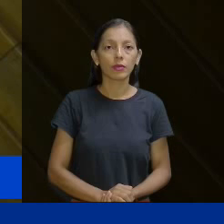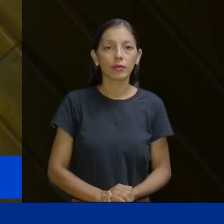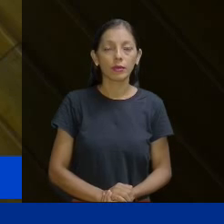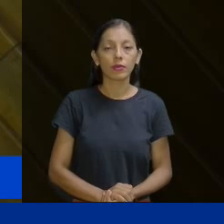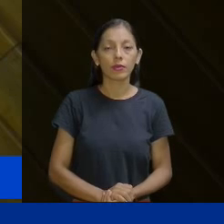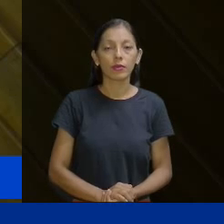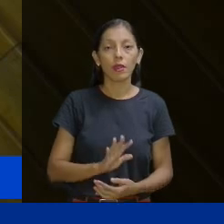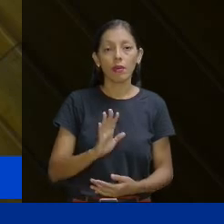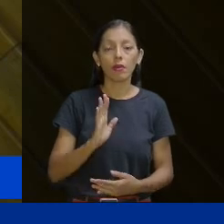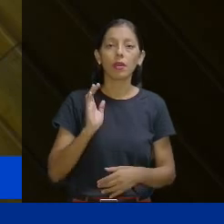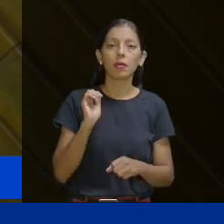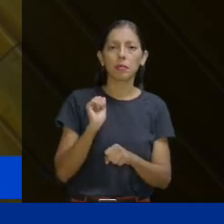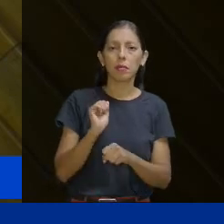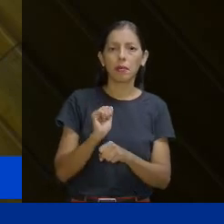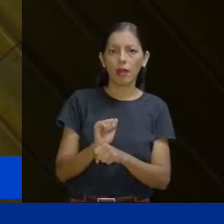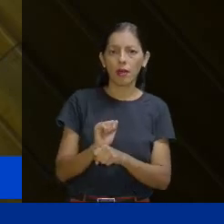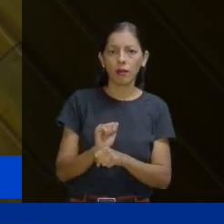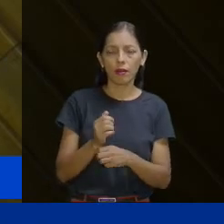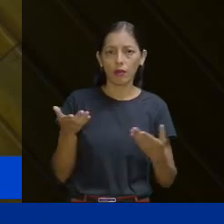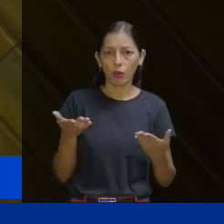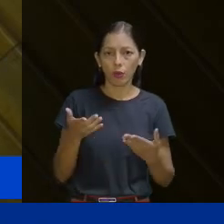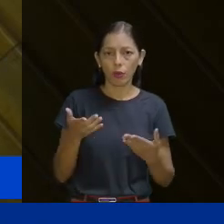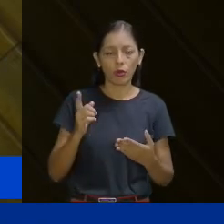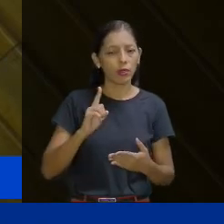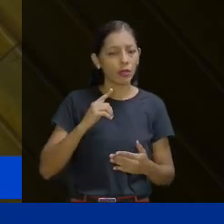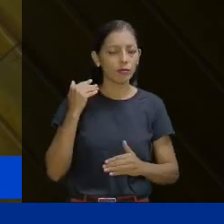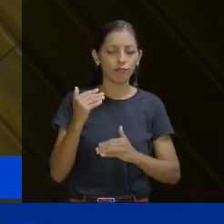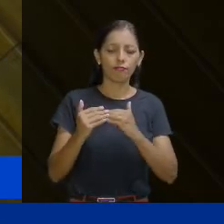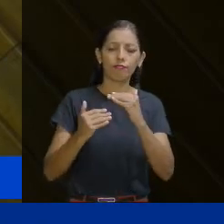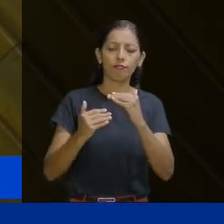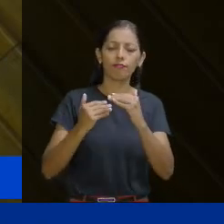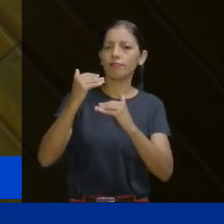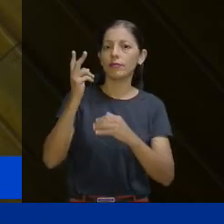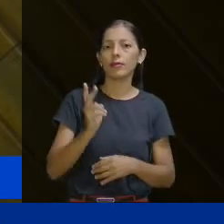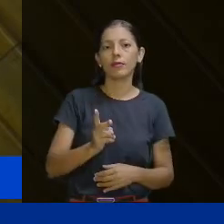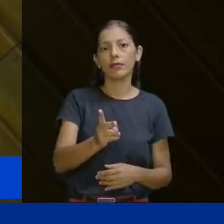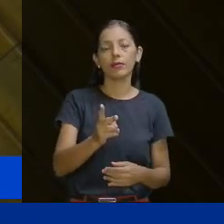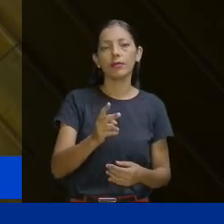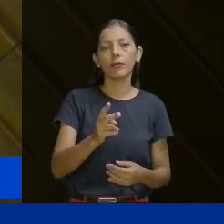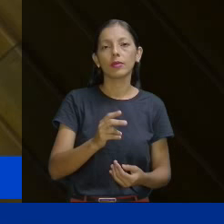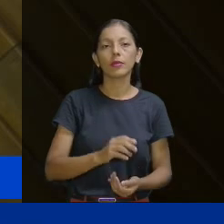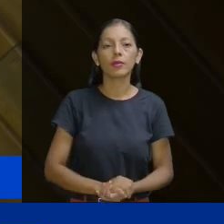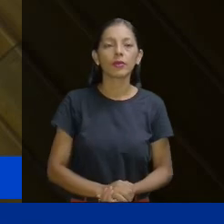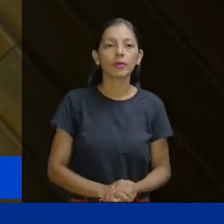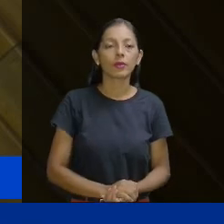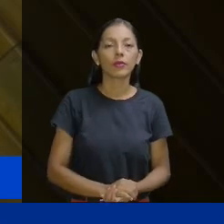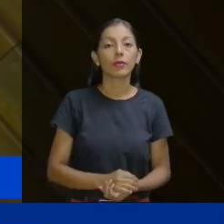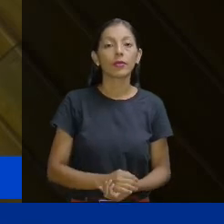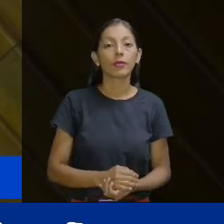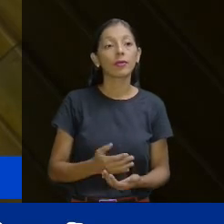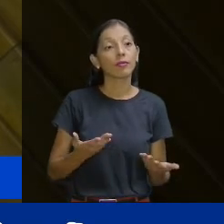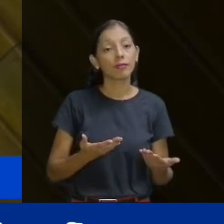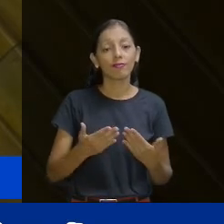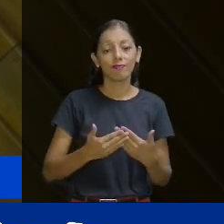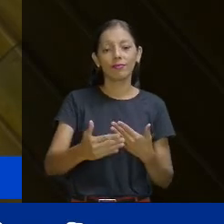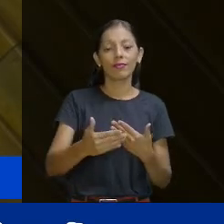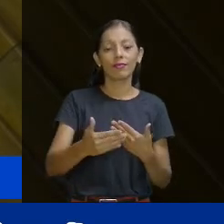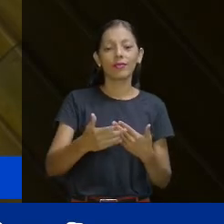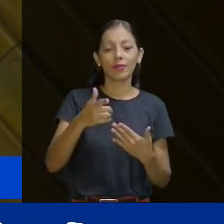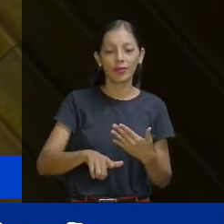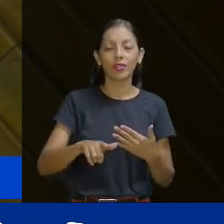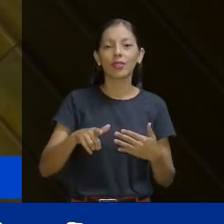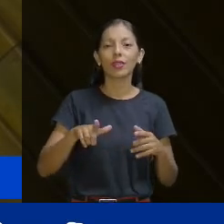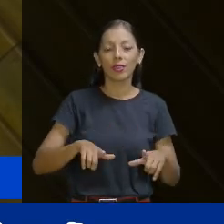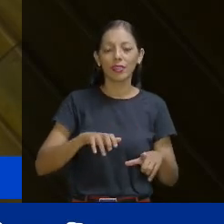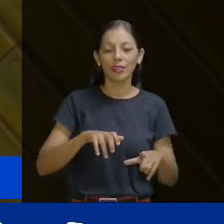não para, né? Nós estamos concluindo mais uma eleição. Os senhores sabem muito bem que uma